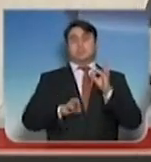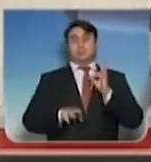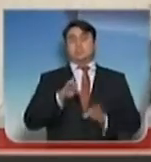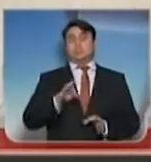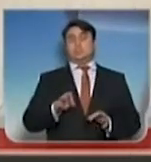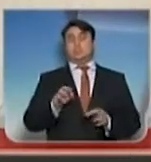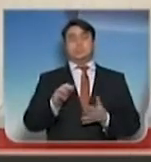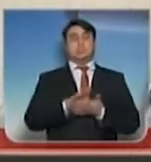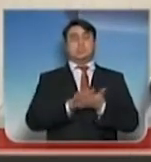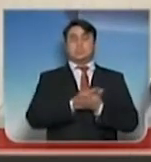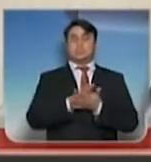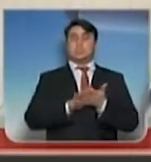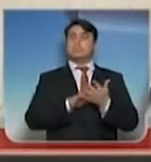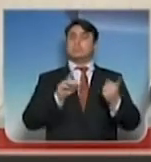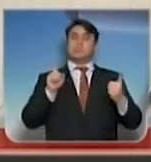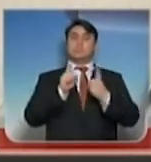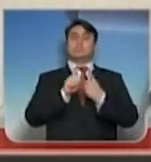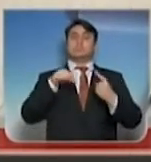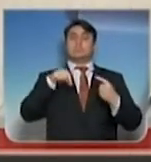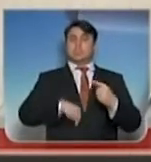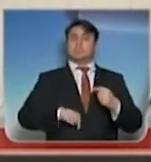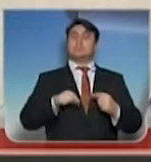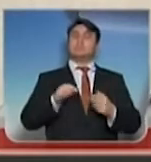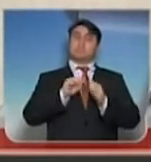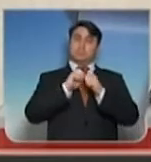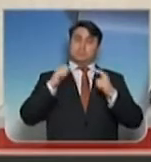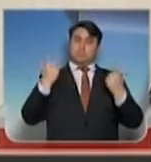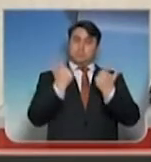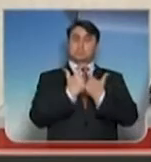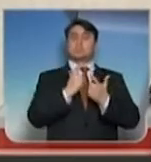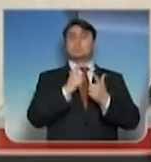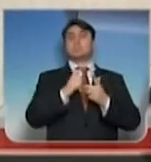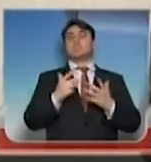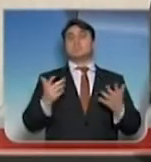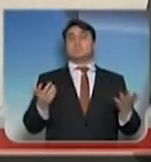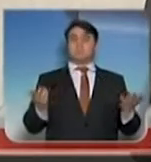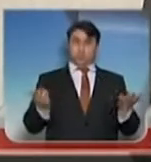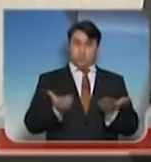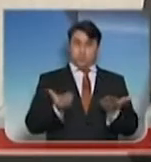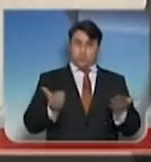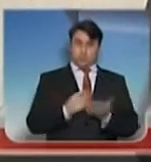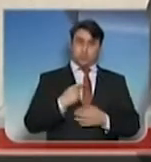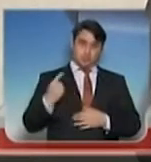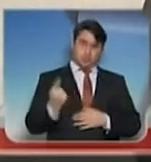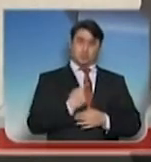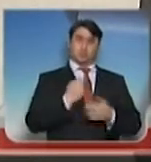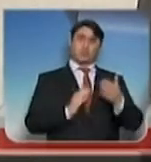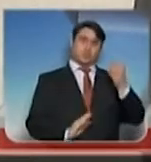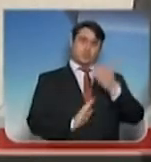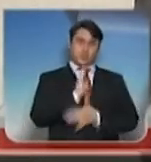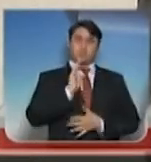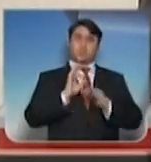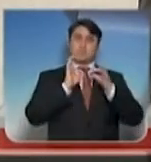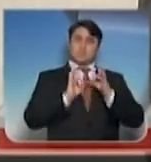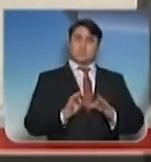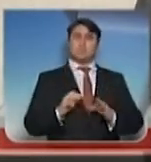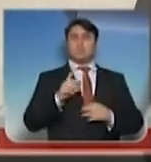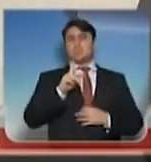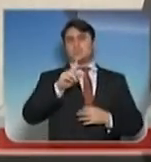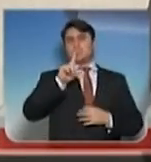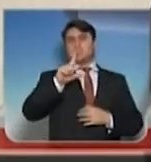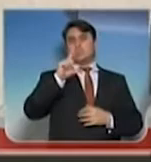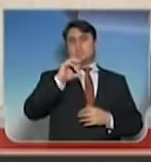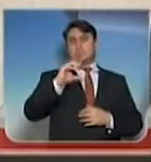que ainda não foram atendidas aqui pela Assembleia Legislativa Mas hoje nós estamos aprovando enfim